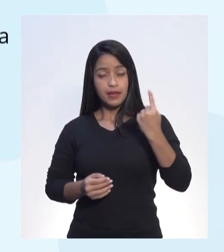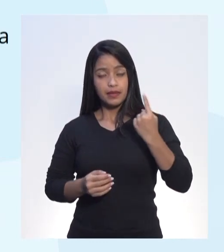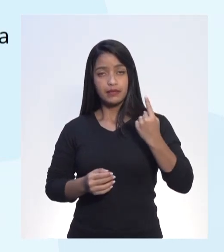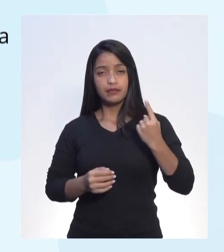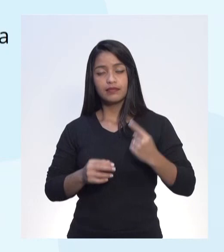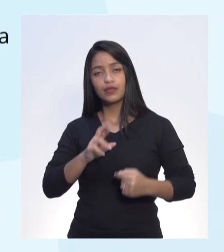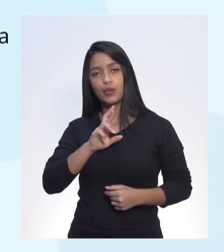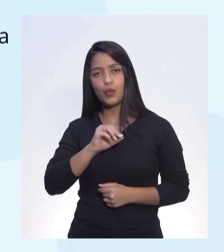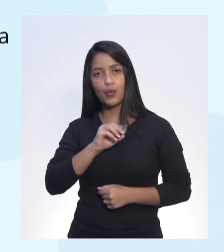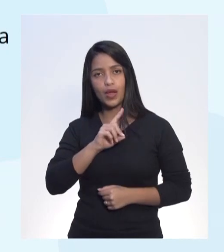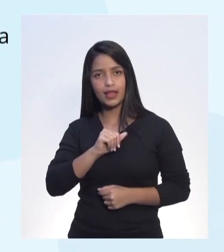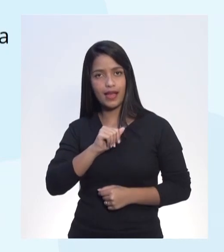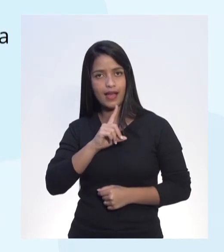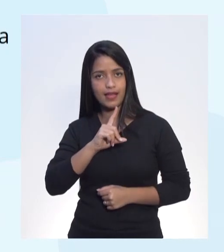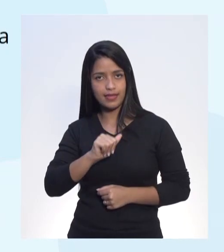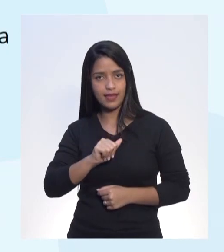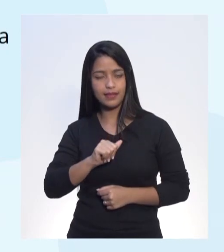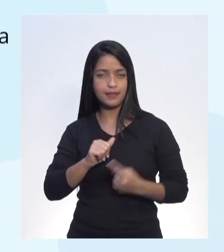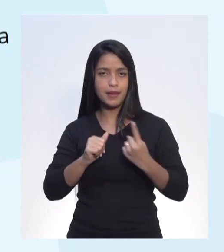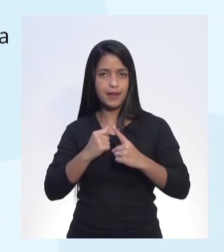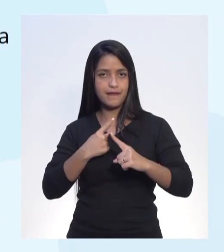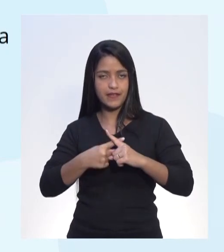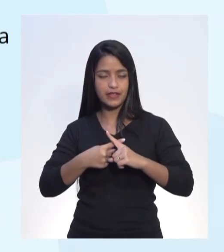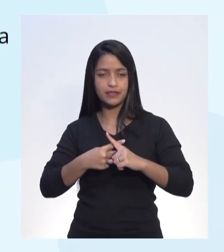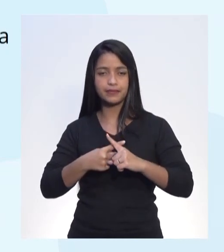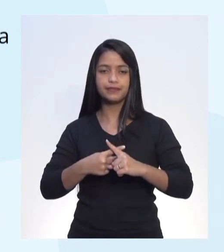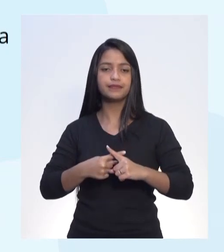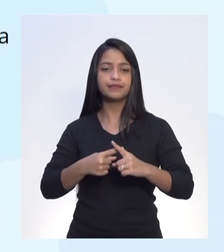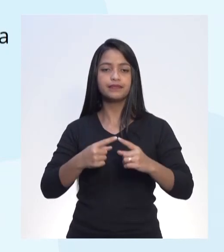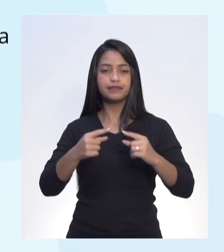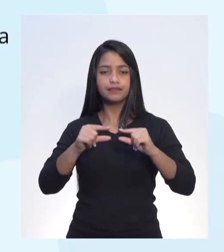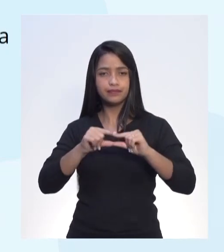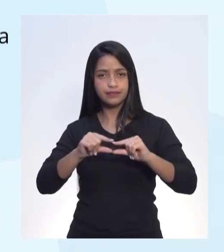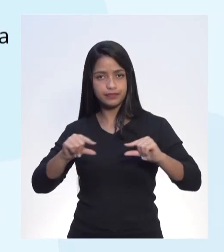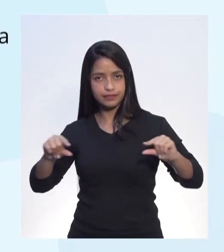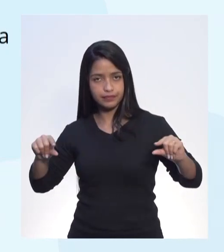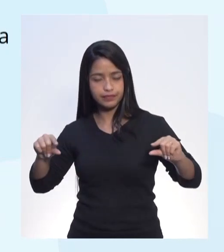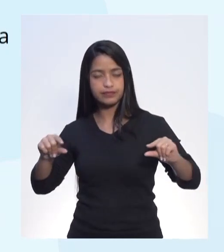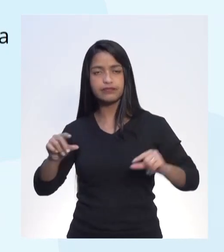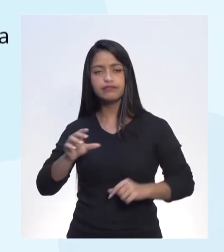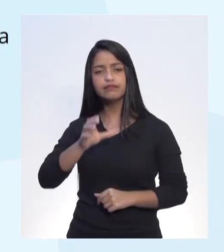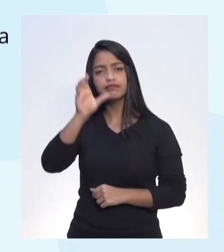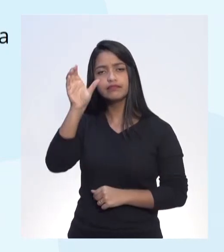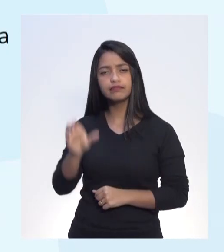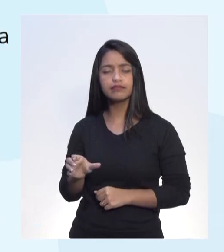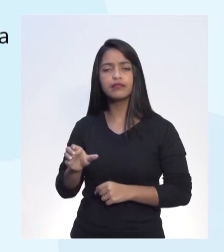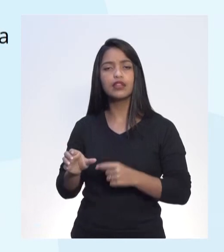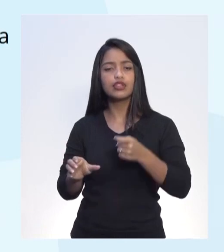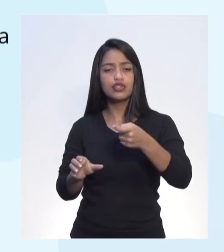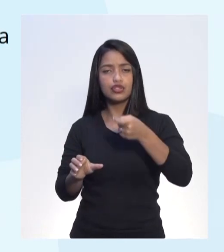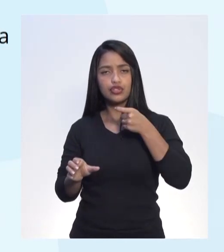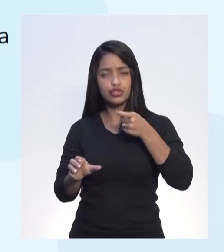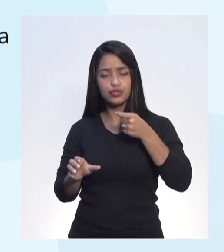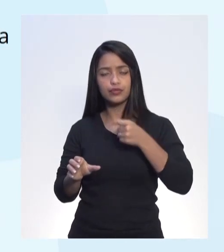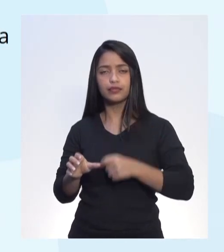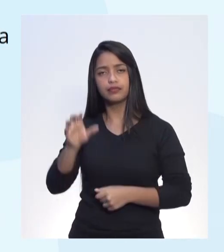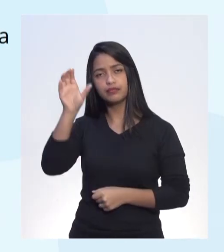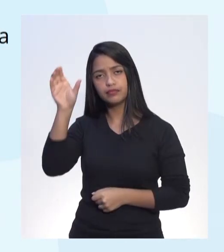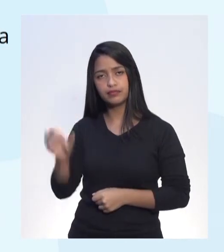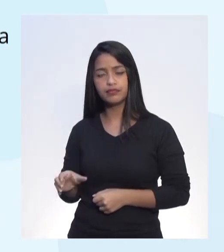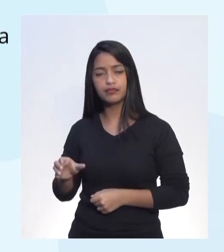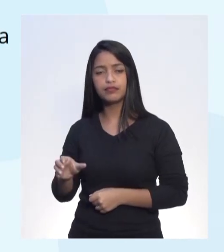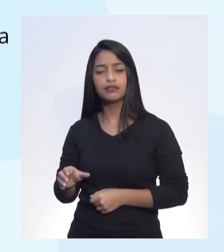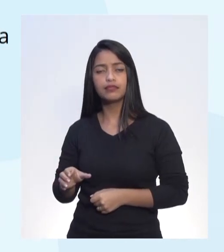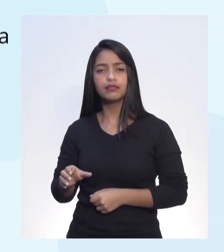rodada. Na segunda coluninha aí, né, bem curtinha, temos o x para a primeira rodada e o x para a segunda